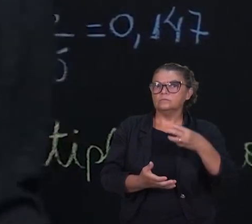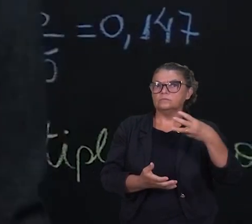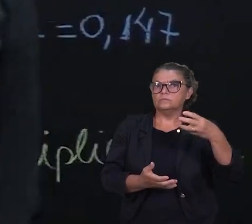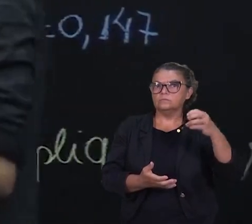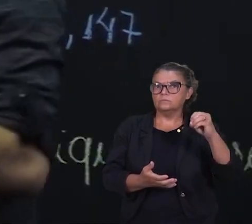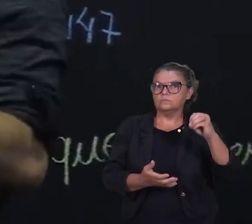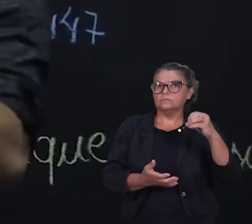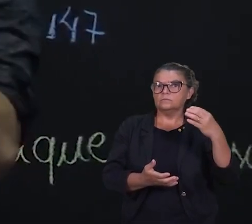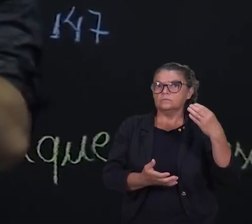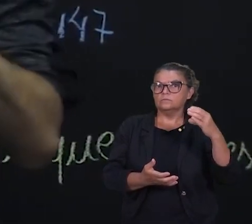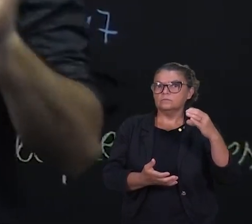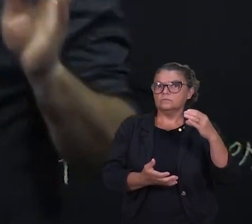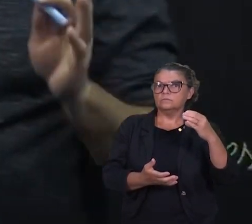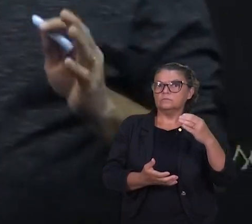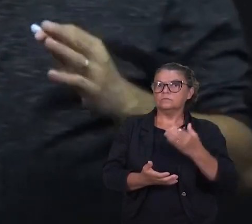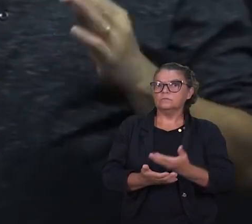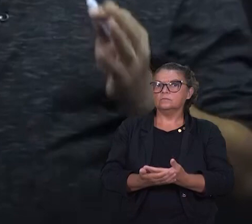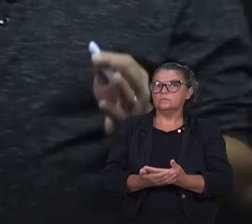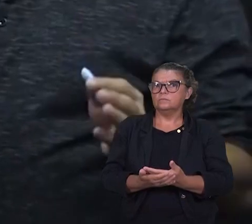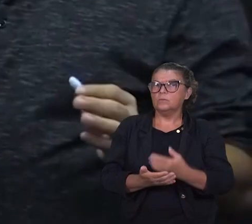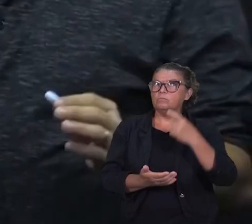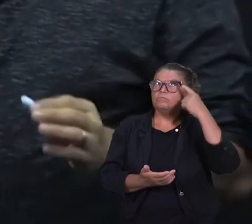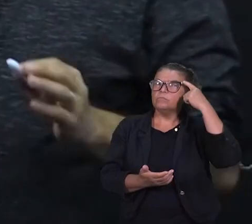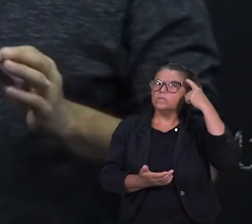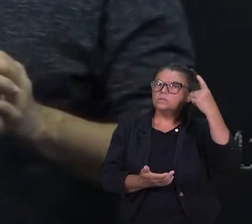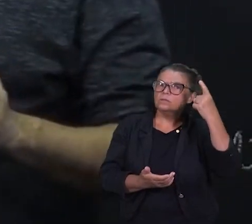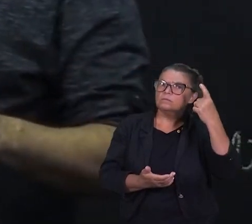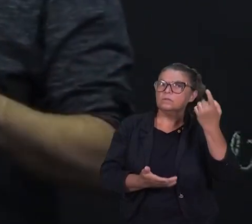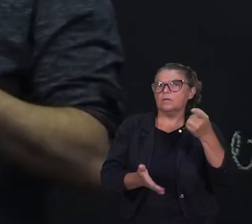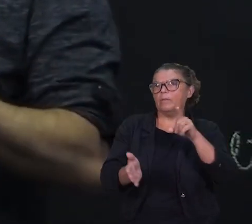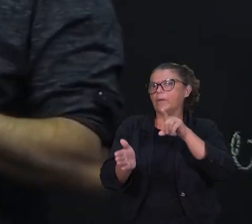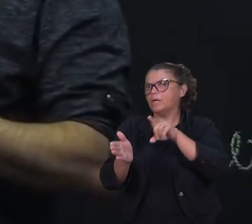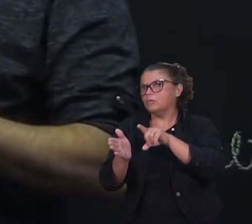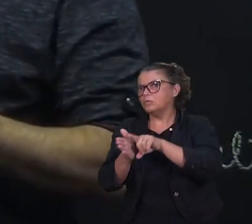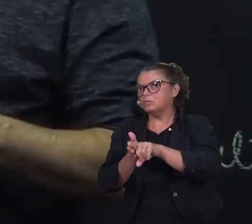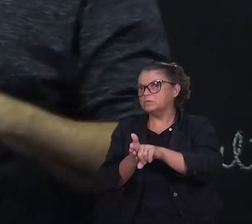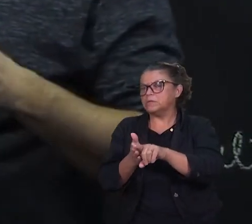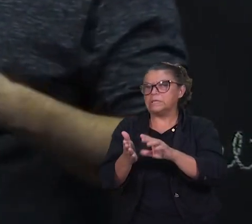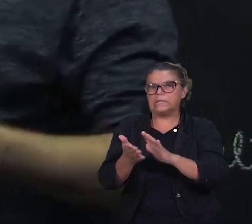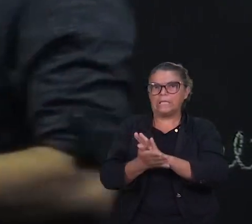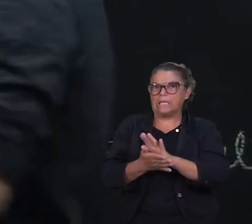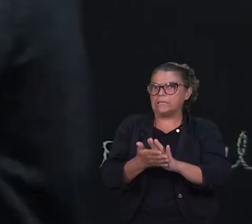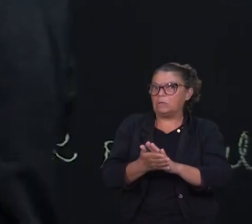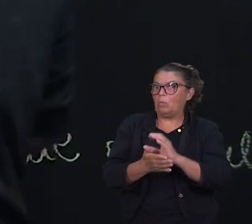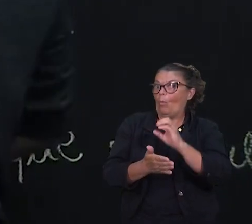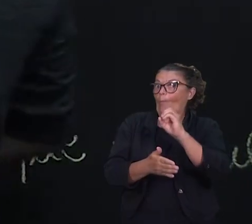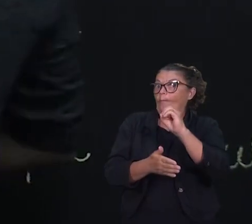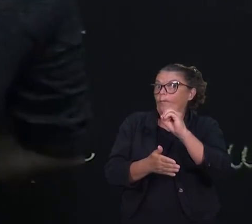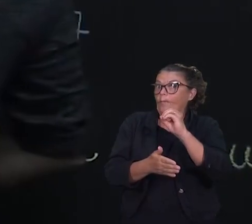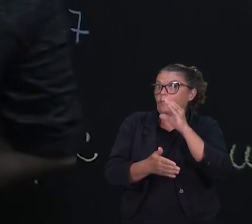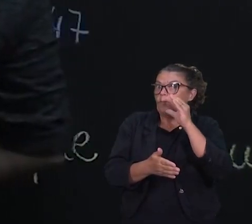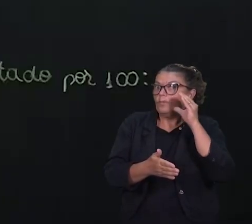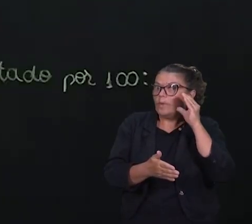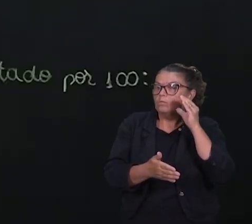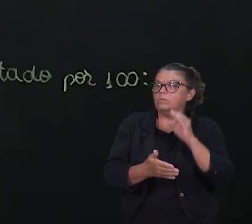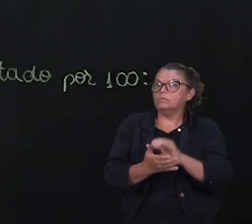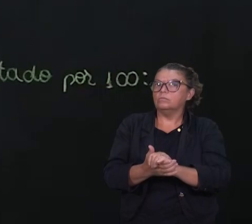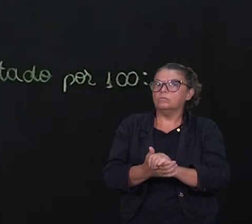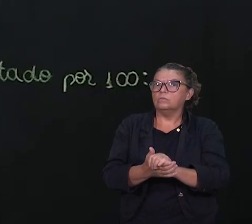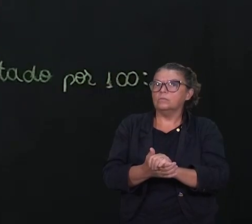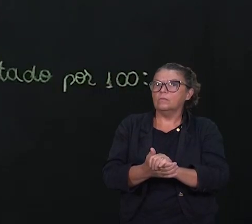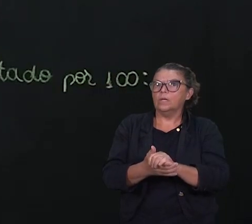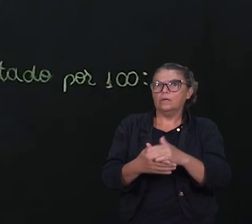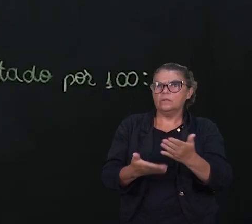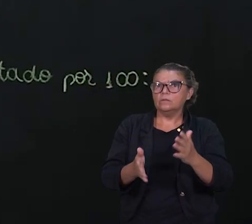30 centavos. Vamos supor que, de repente, a questão não te disse isso, até porque, para facilitar a tua vida, ela